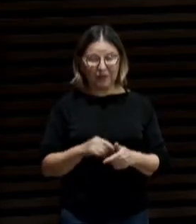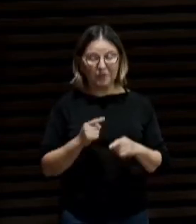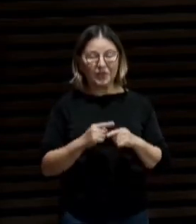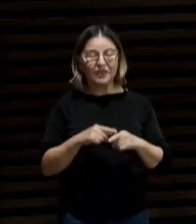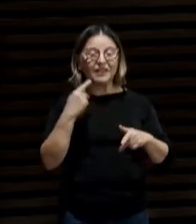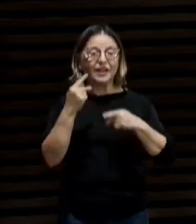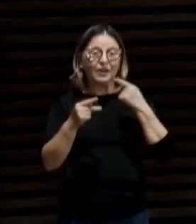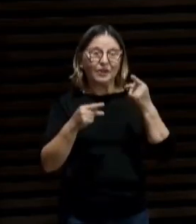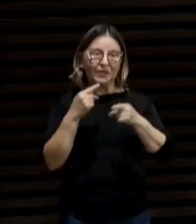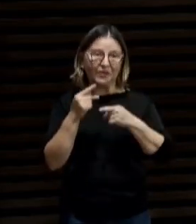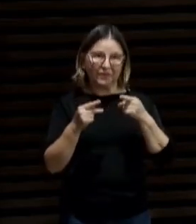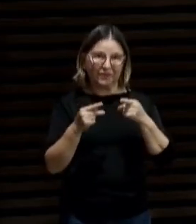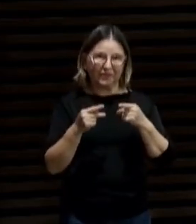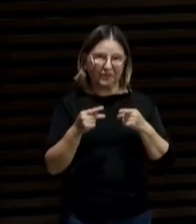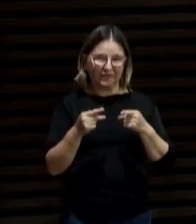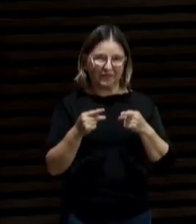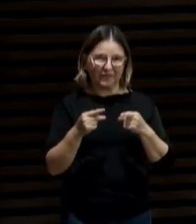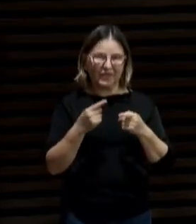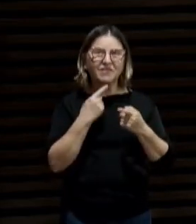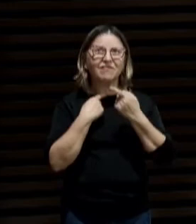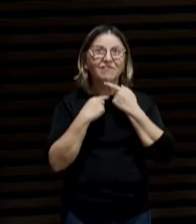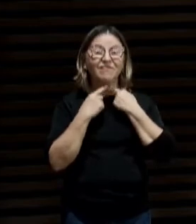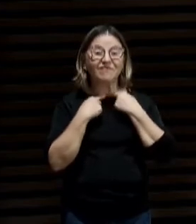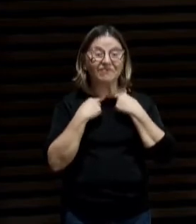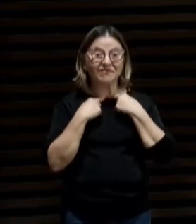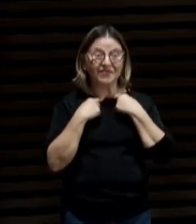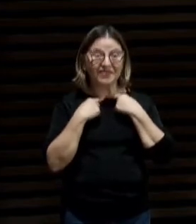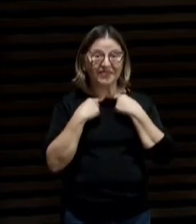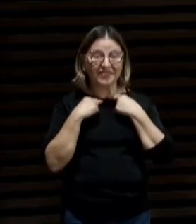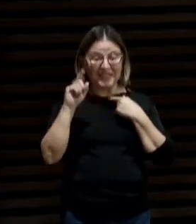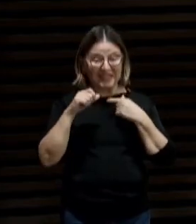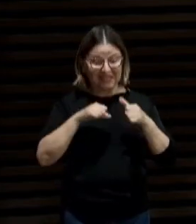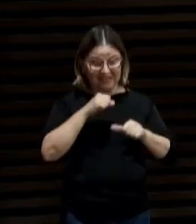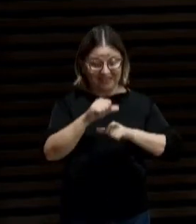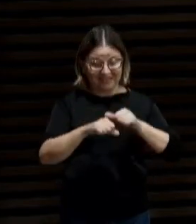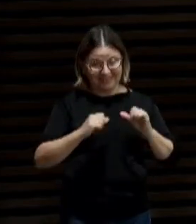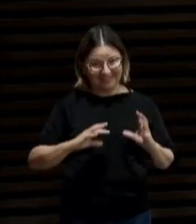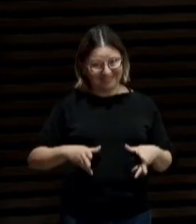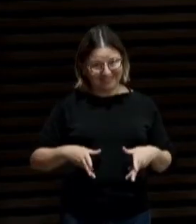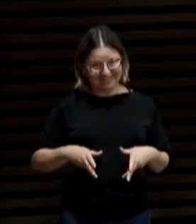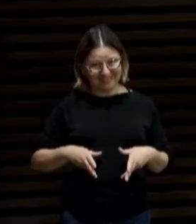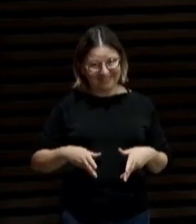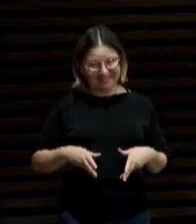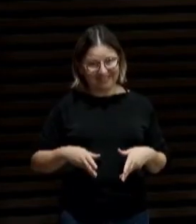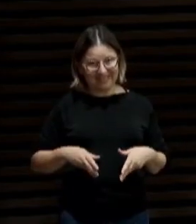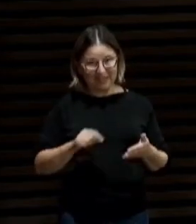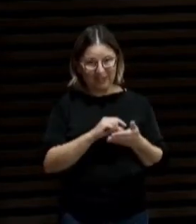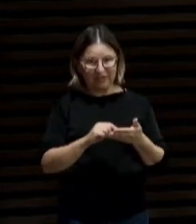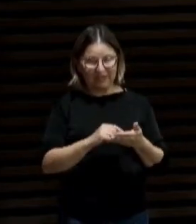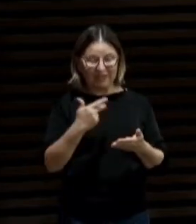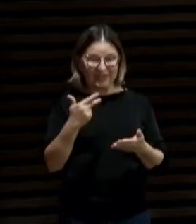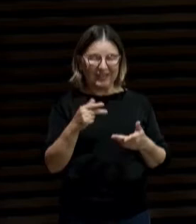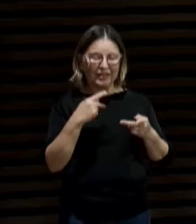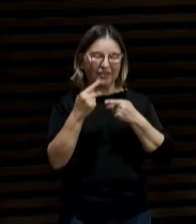assim, aspirando por sermos revestidos. E se a gente olhar no versículo 3, do seguinte,